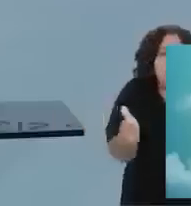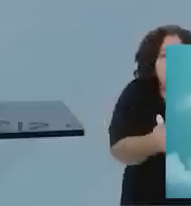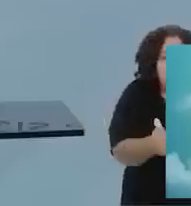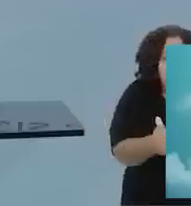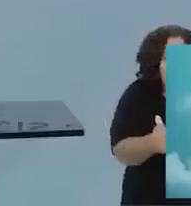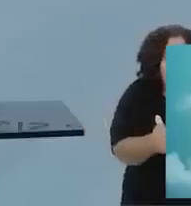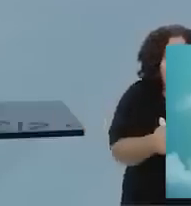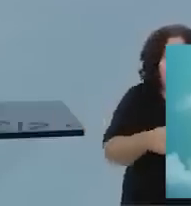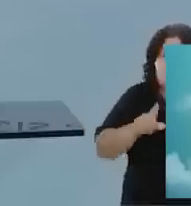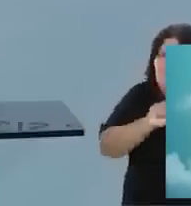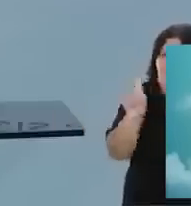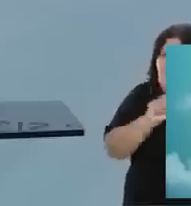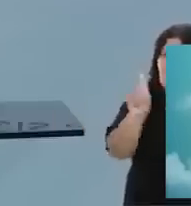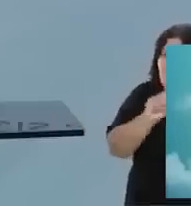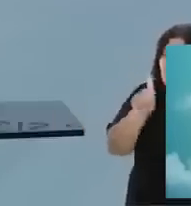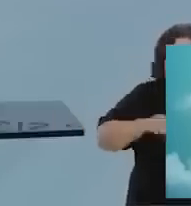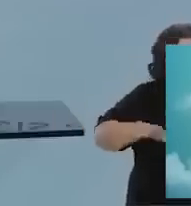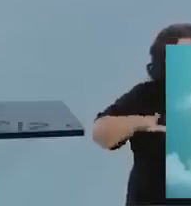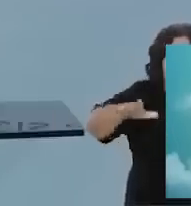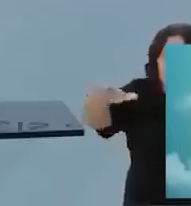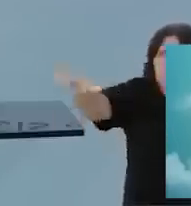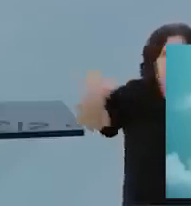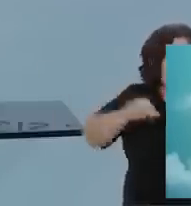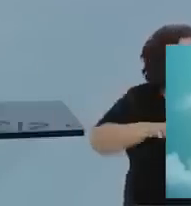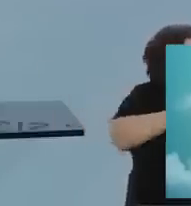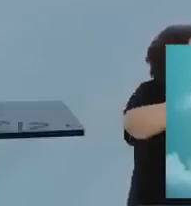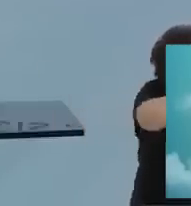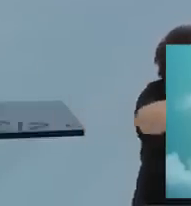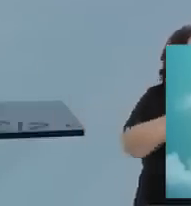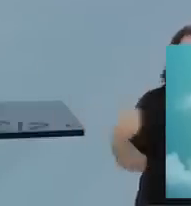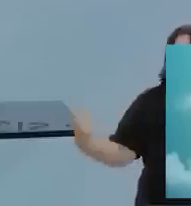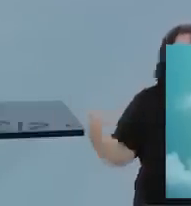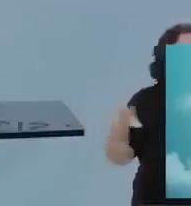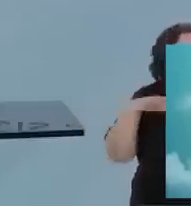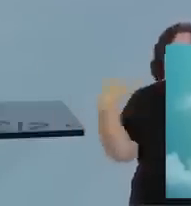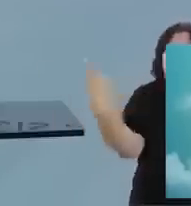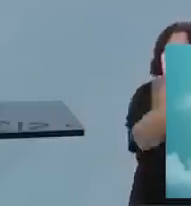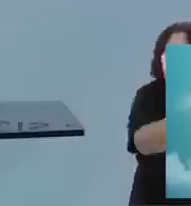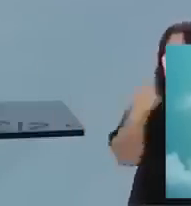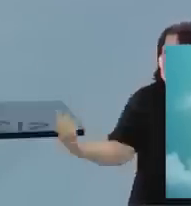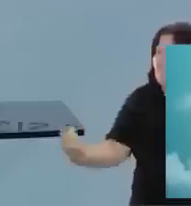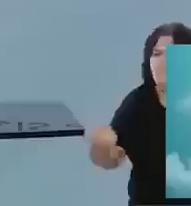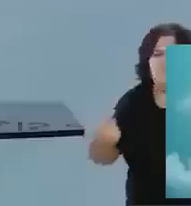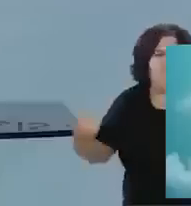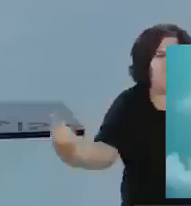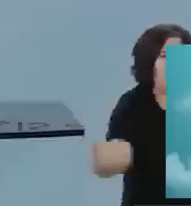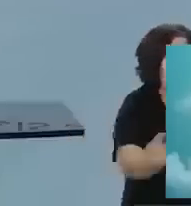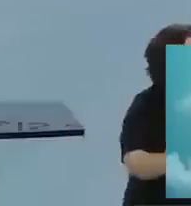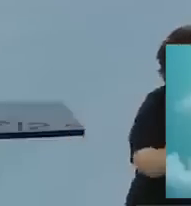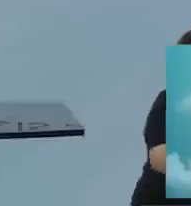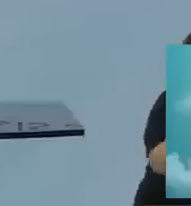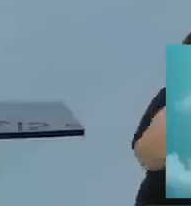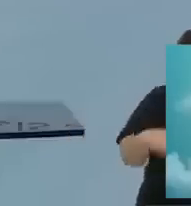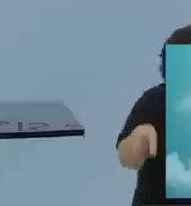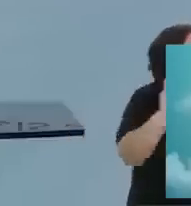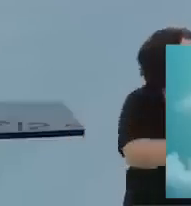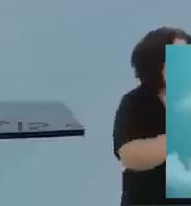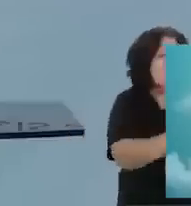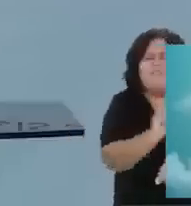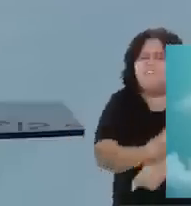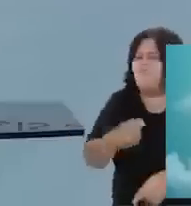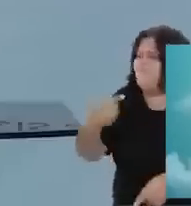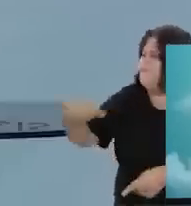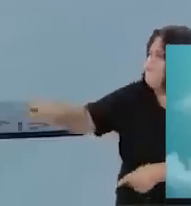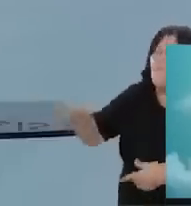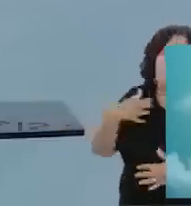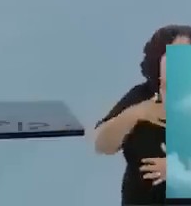somos uma multidão que cada um entra aqui na solidão, isolado, pensando em si, cuidando de si, sem olhar para o lado e dizer: você